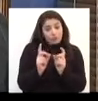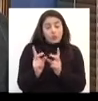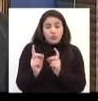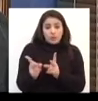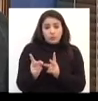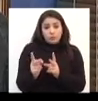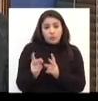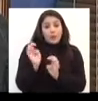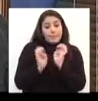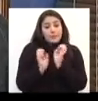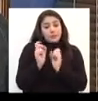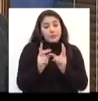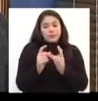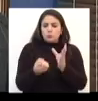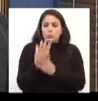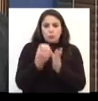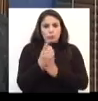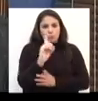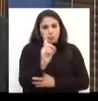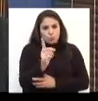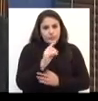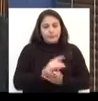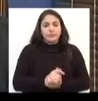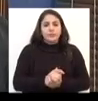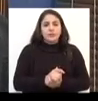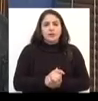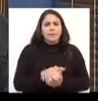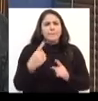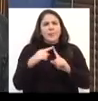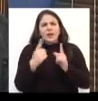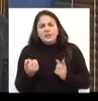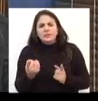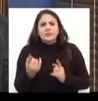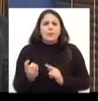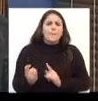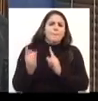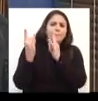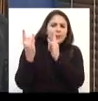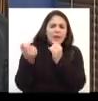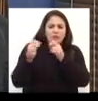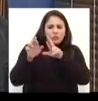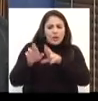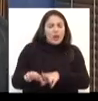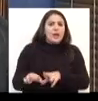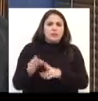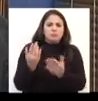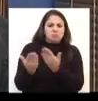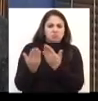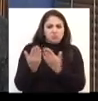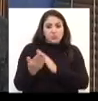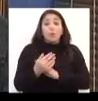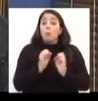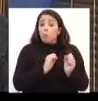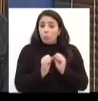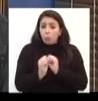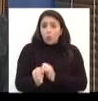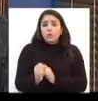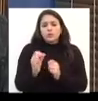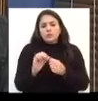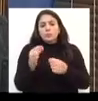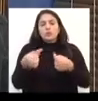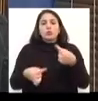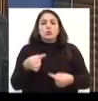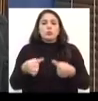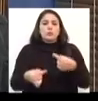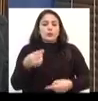guindaste, comercializa, isso é empresa então. Quanto o resto do prédio, da área que está sendo questionada, isso